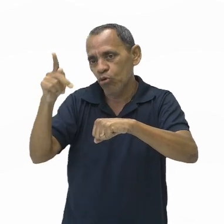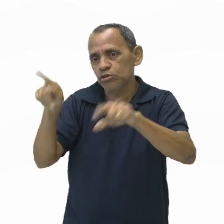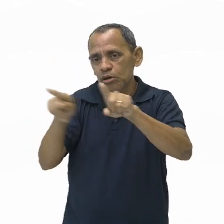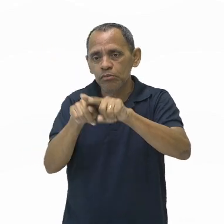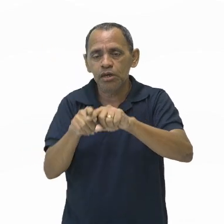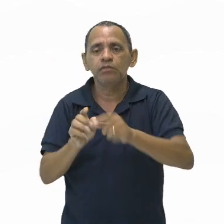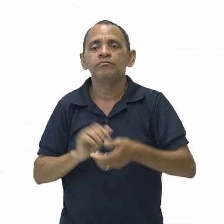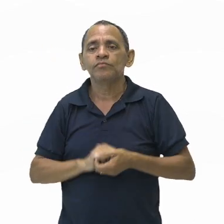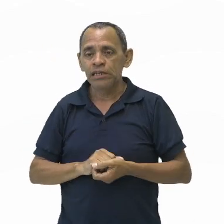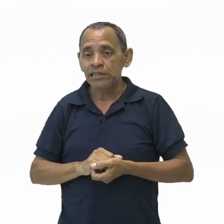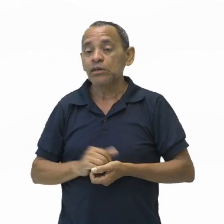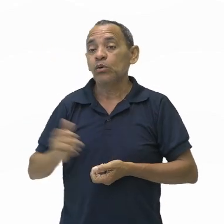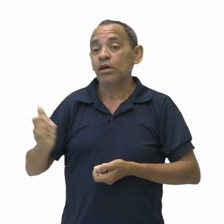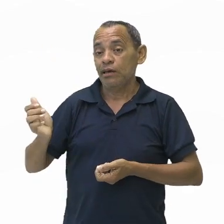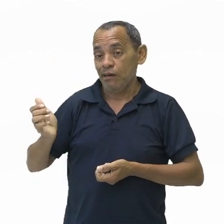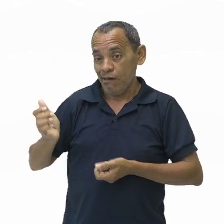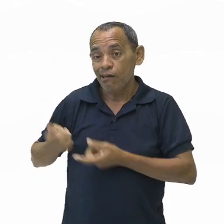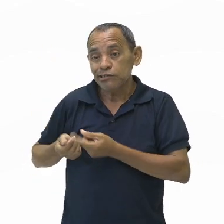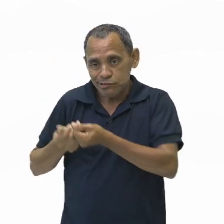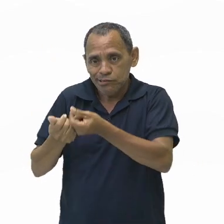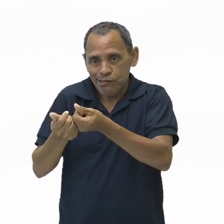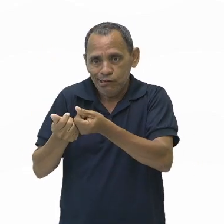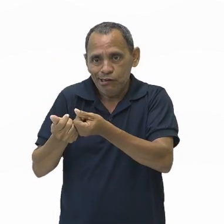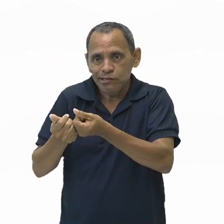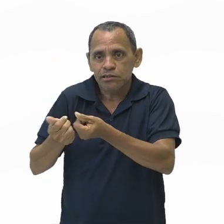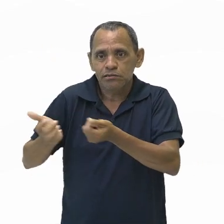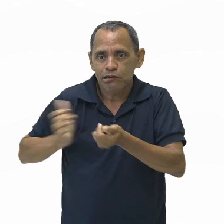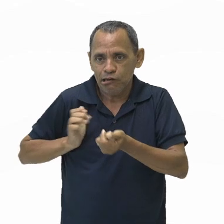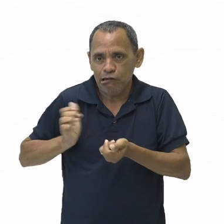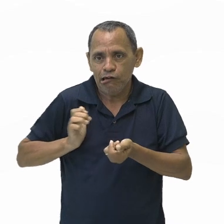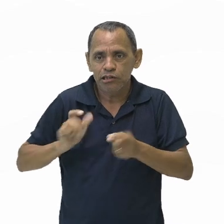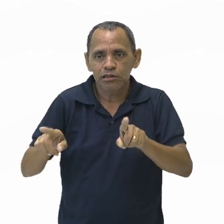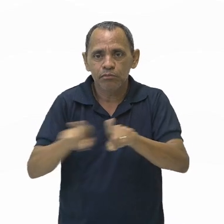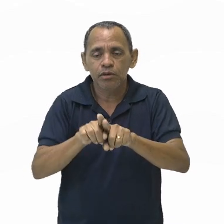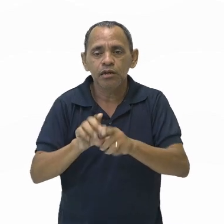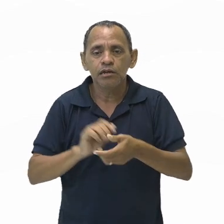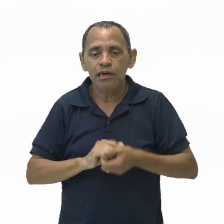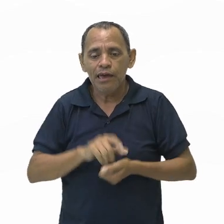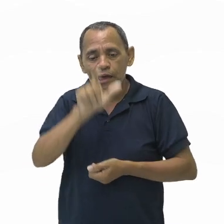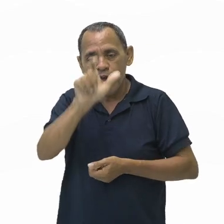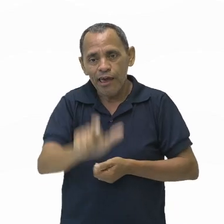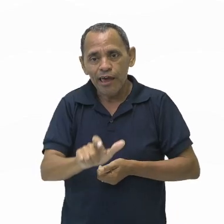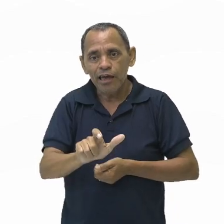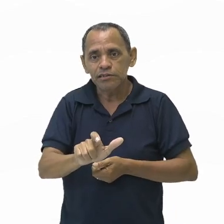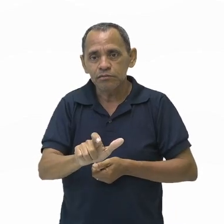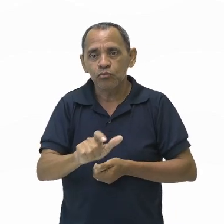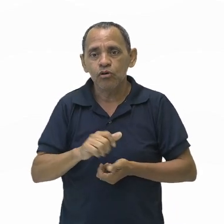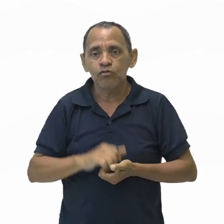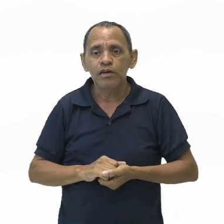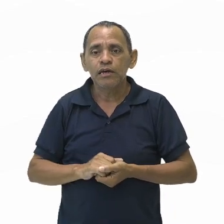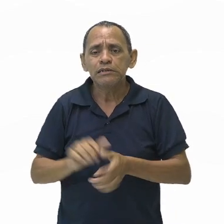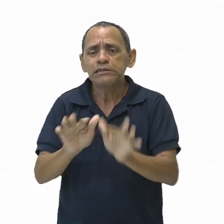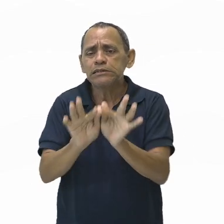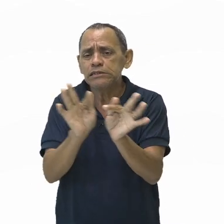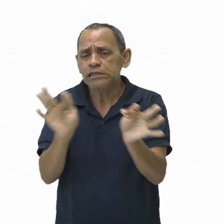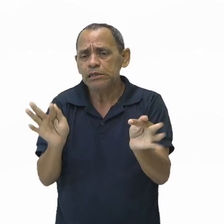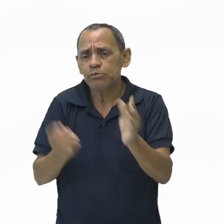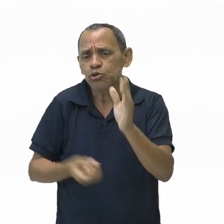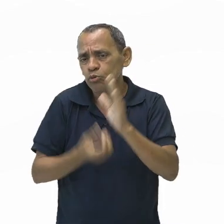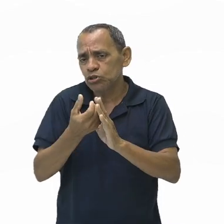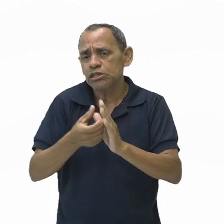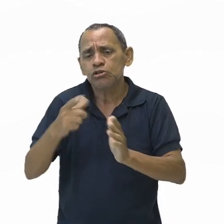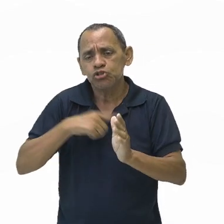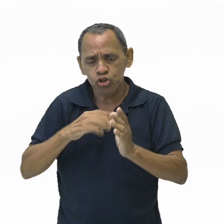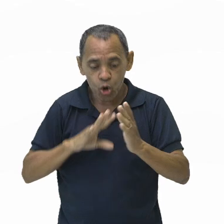produção. Muito provavelmente os trabalhadores que estão aí fazendo isso, eles eram a parte mais simples do processo, mas tinha todo um